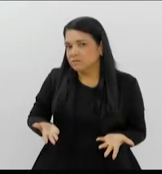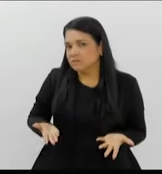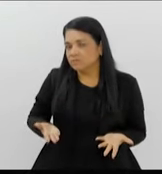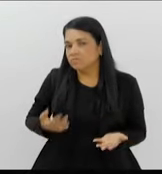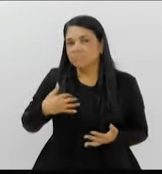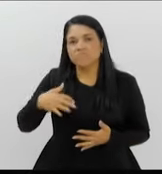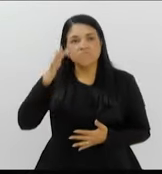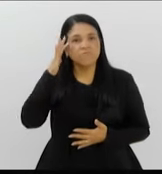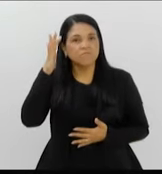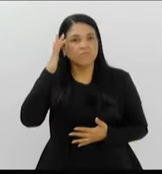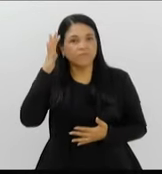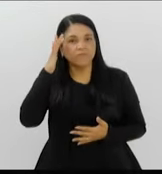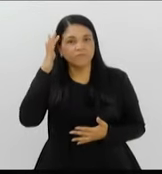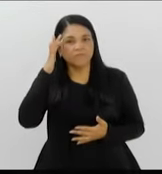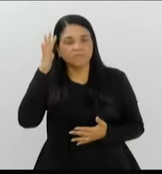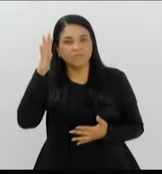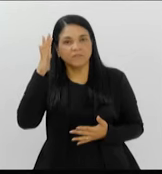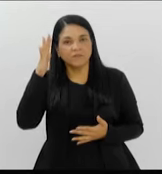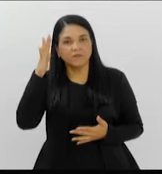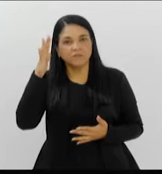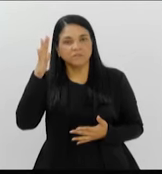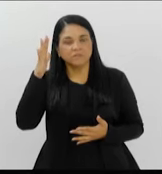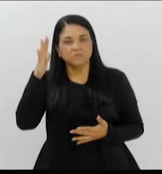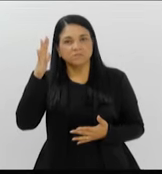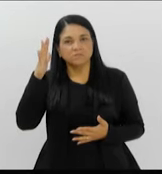Imagine que escândalo